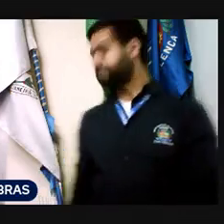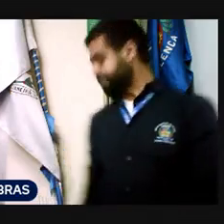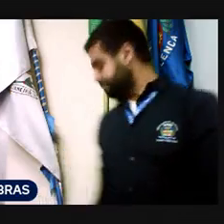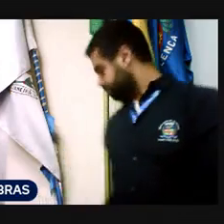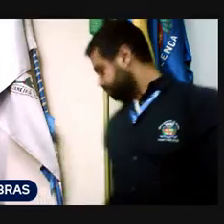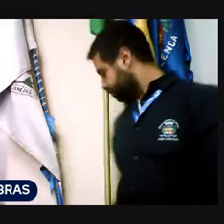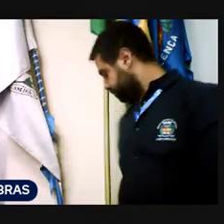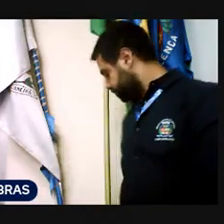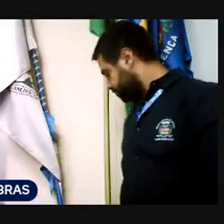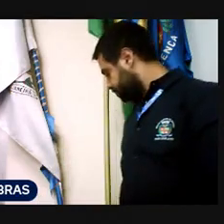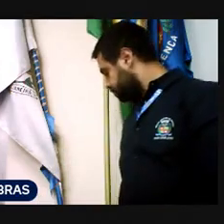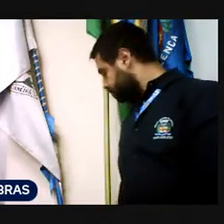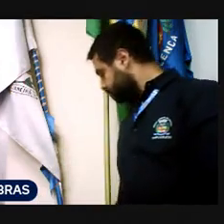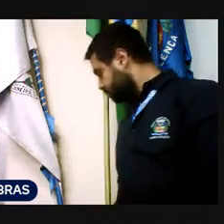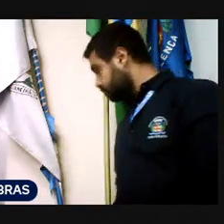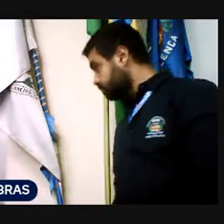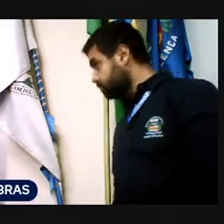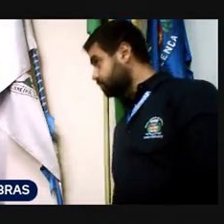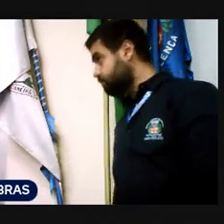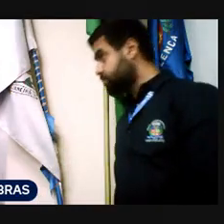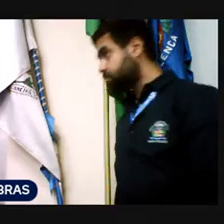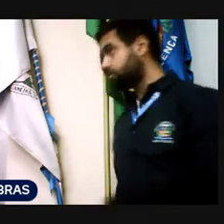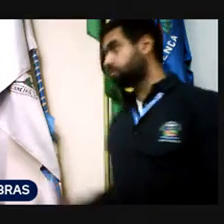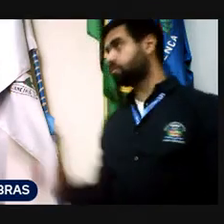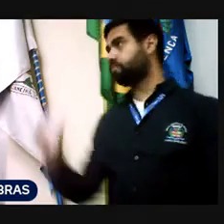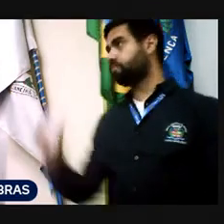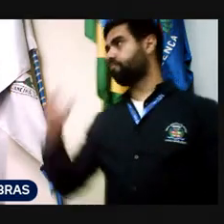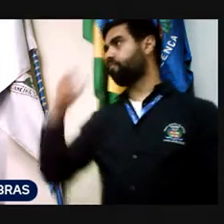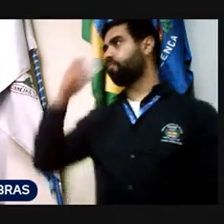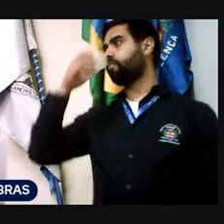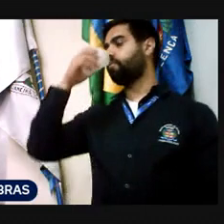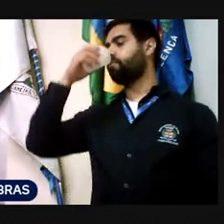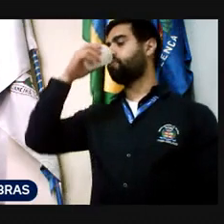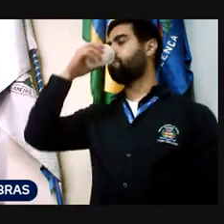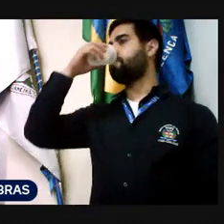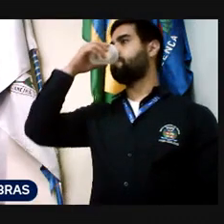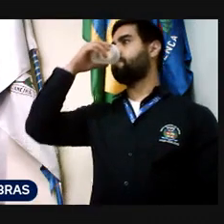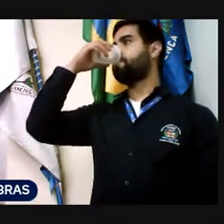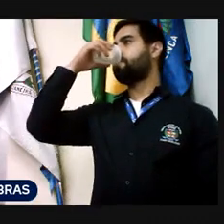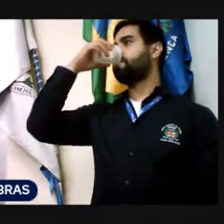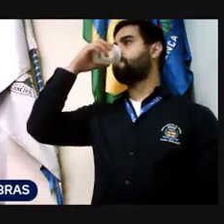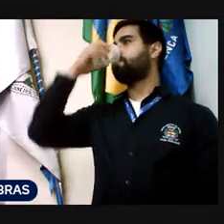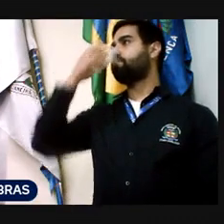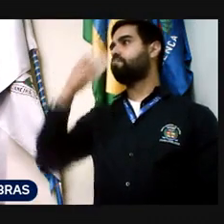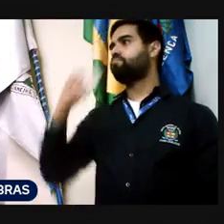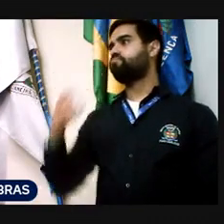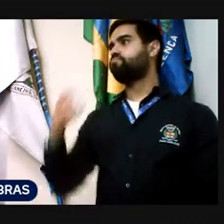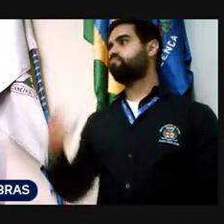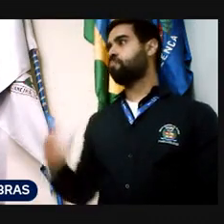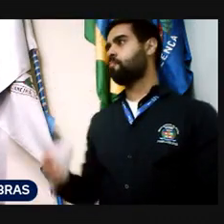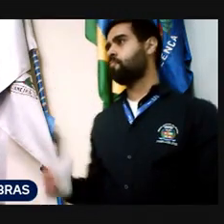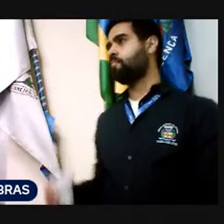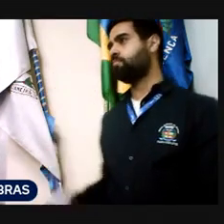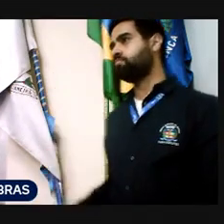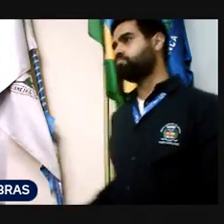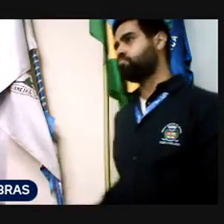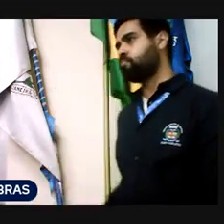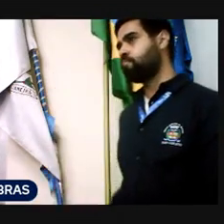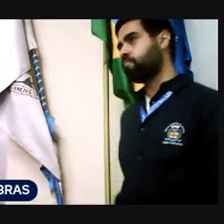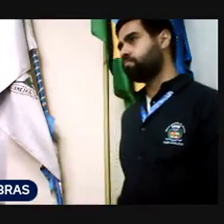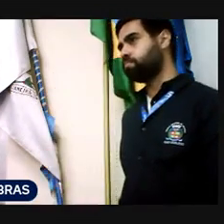Uso da tribuna livre, de acordo com o rodízio implantado. Primeiro vereador é o vereador Saulo